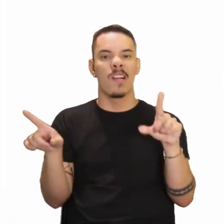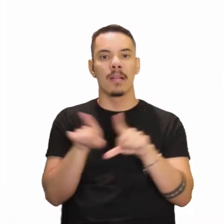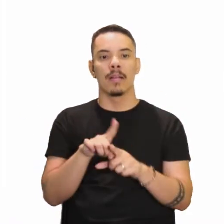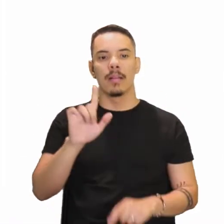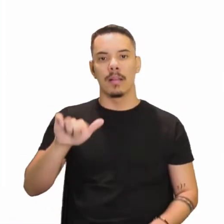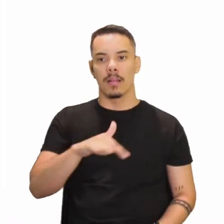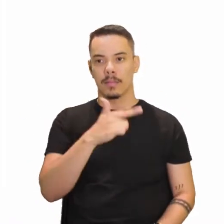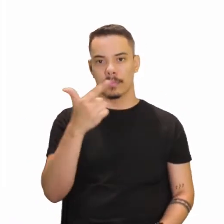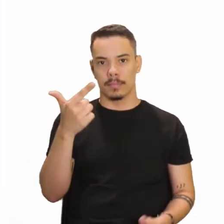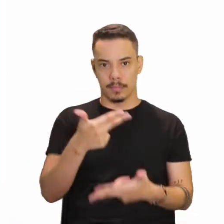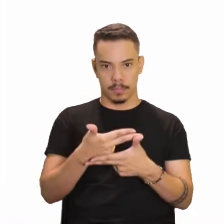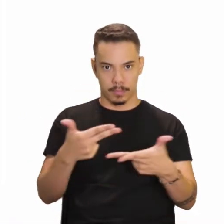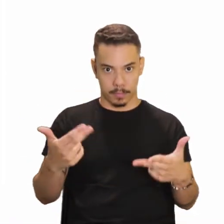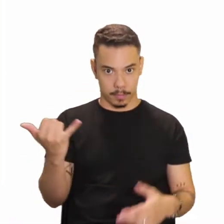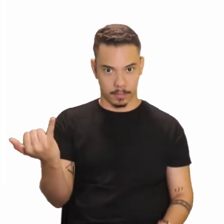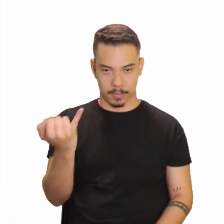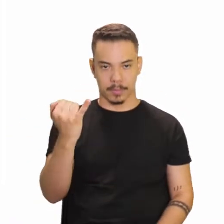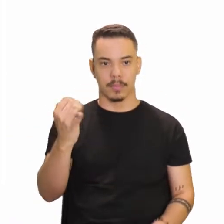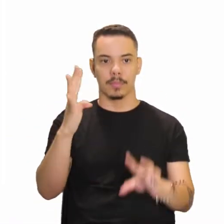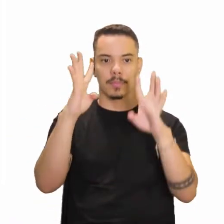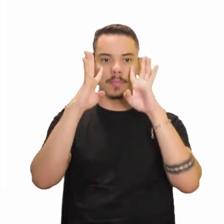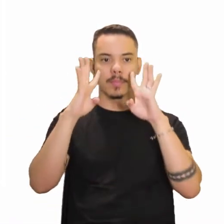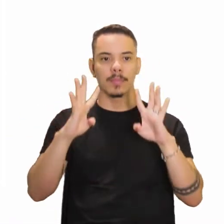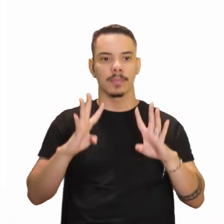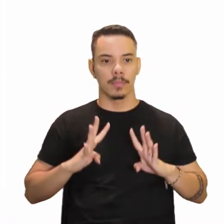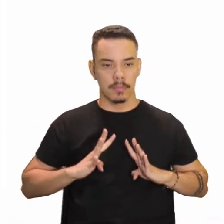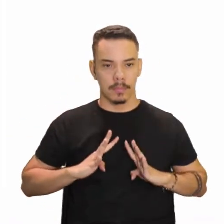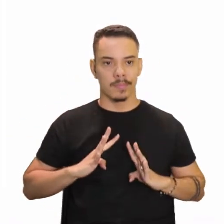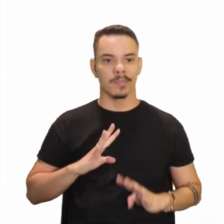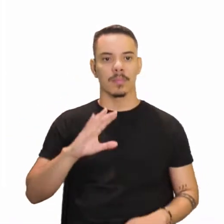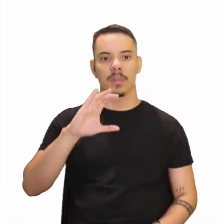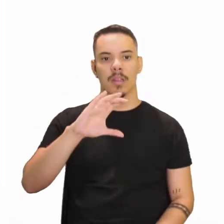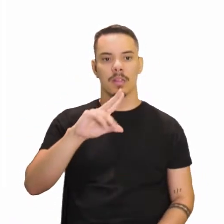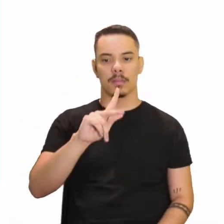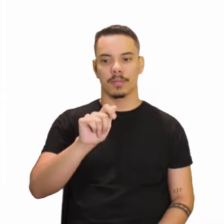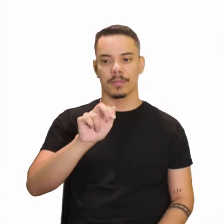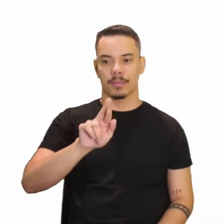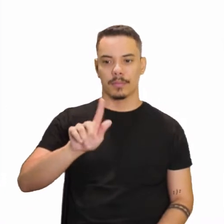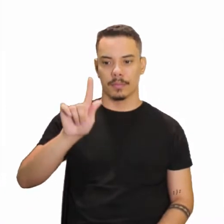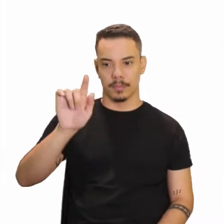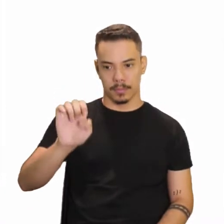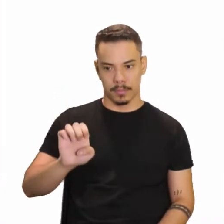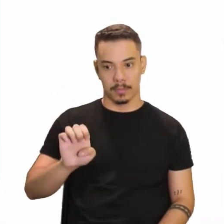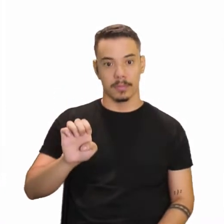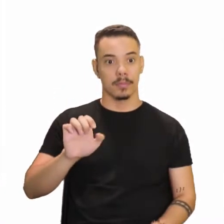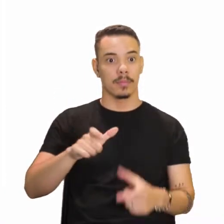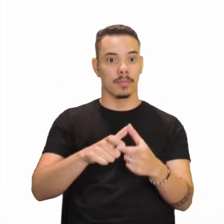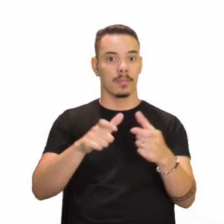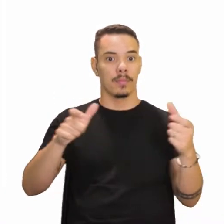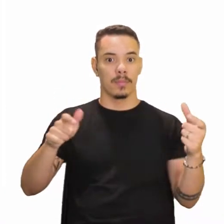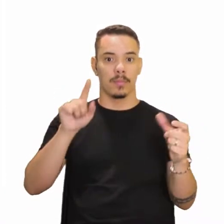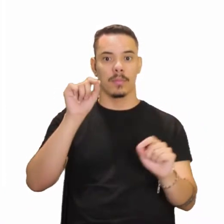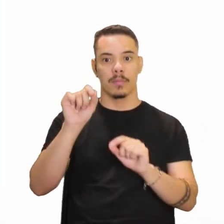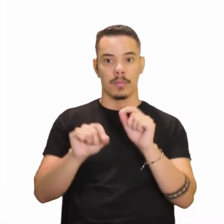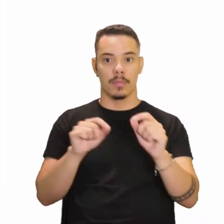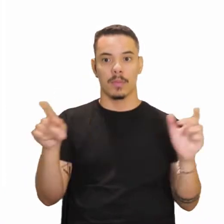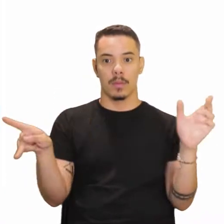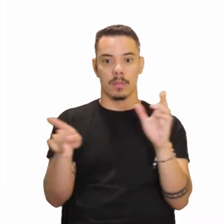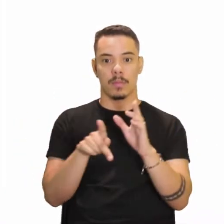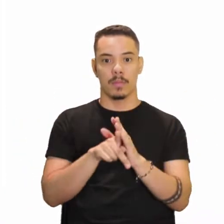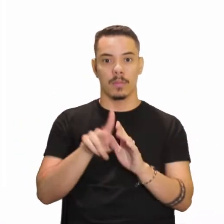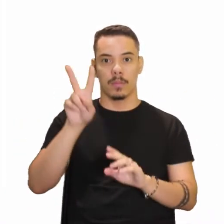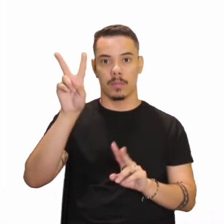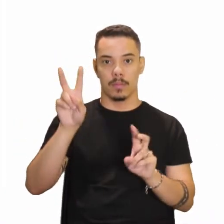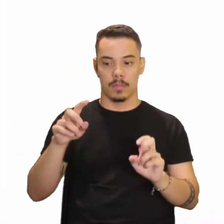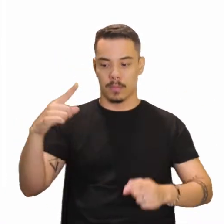para você ficar ligado achar geralmente trata de questões políticas